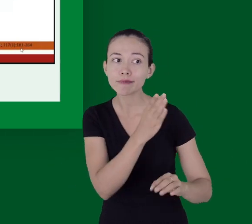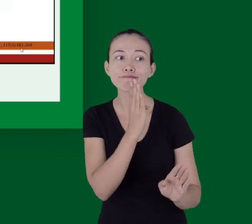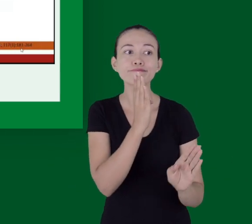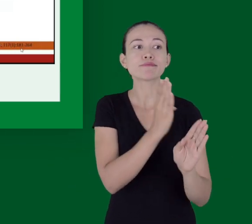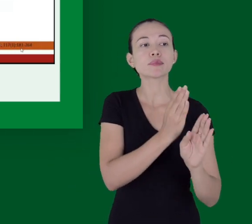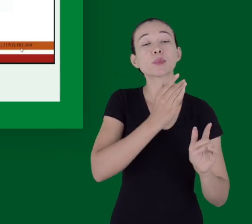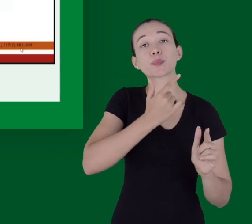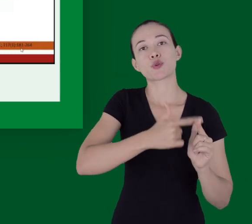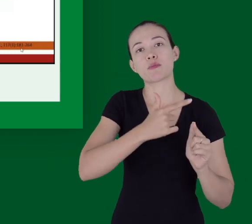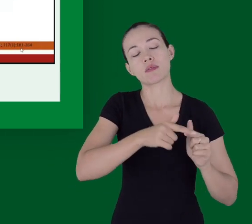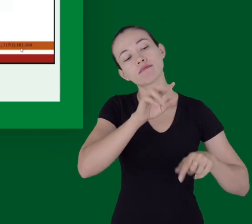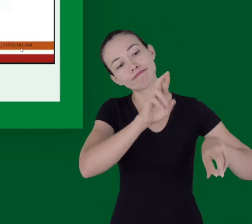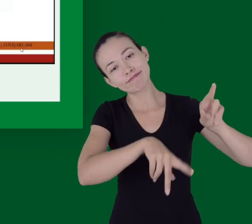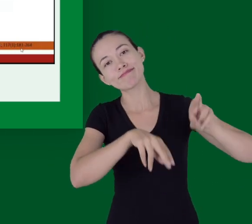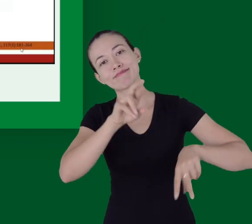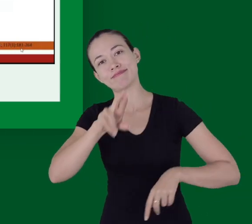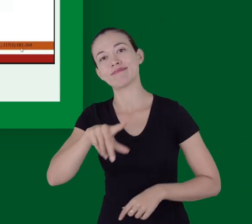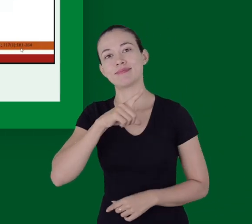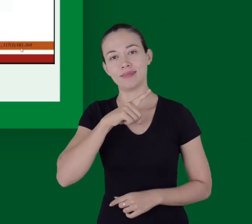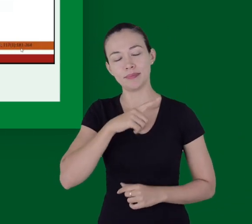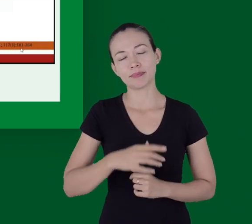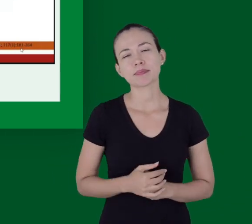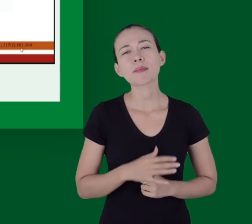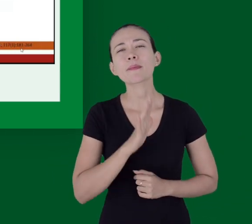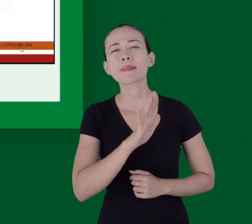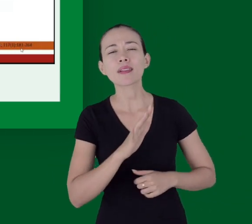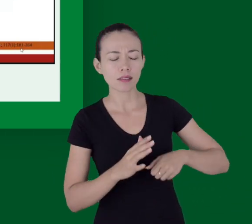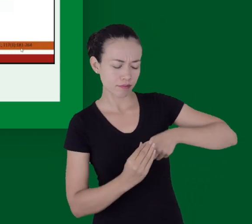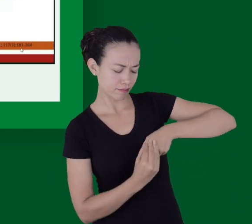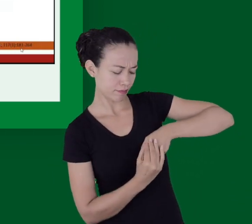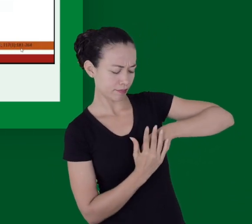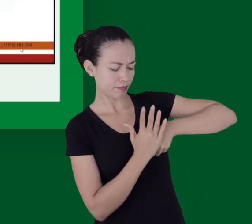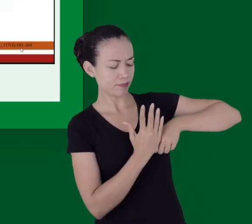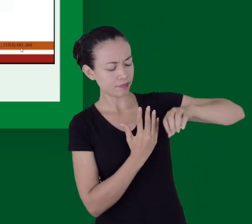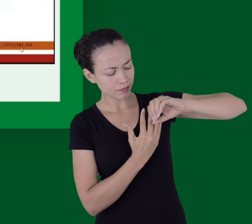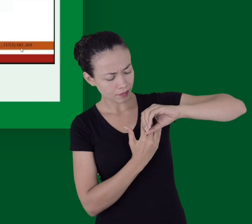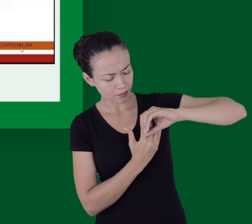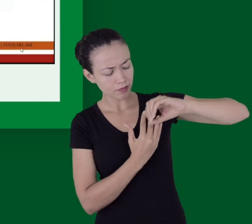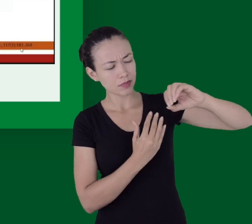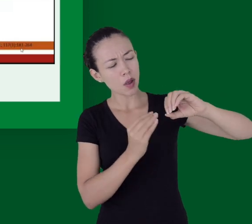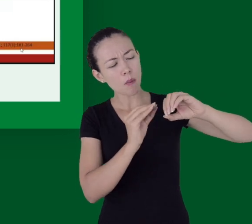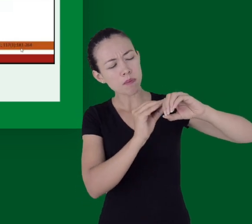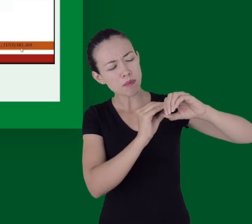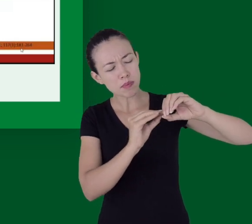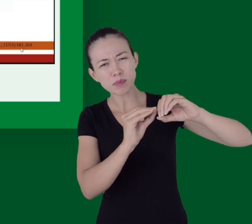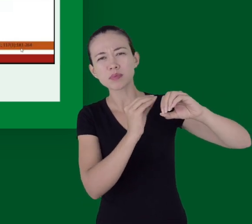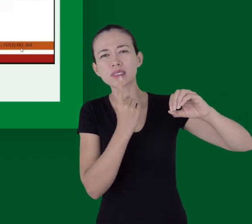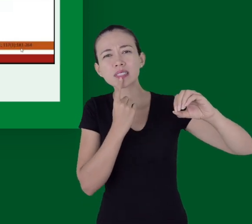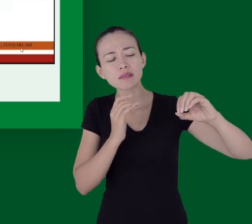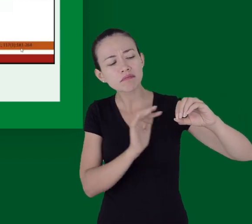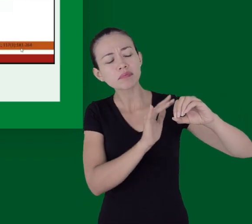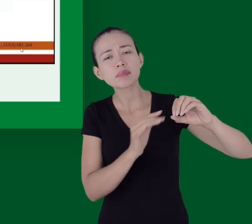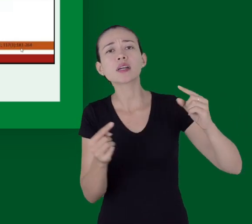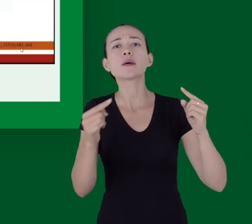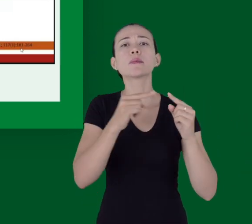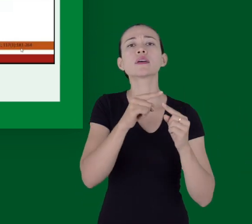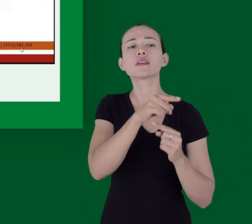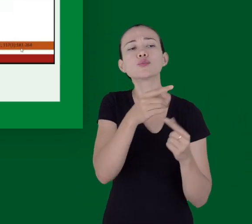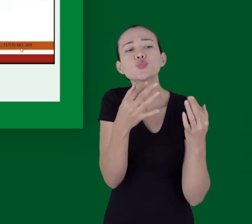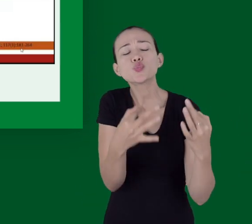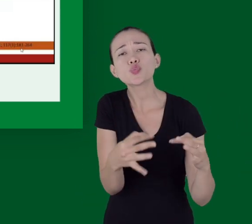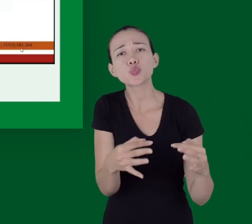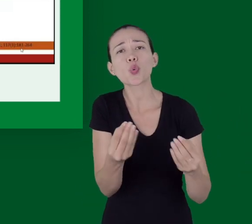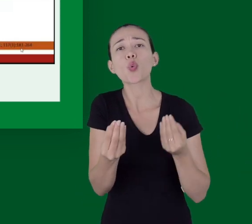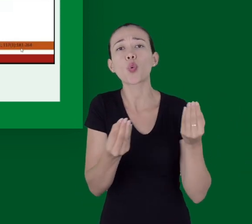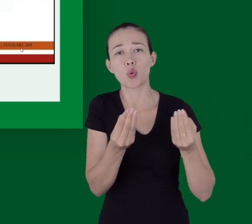né, de uma síndrome coronariana aguda, seria retroesternal, né, nessa localização atrás do externo, precordial, que pode ser mais para o lado